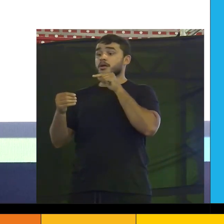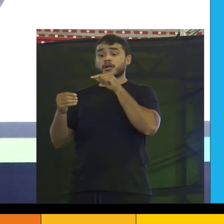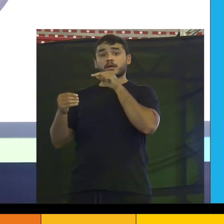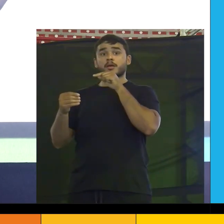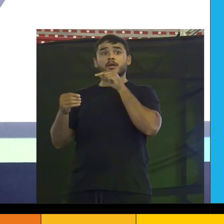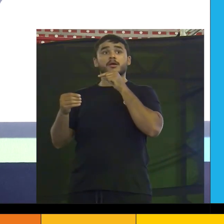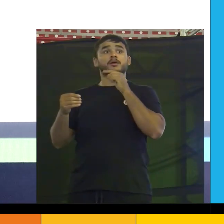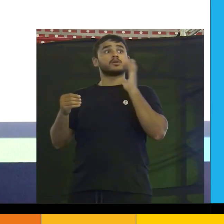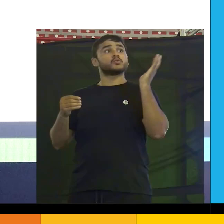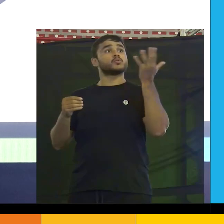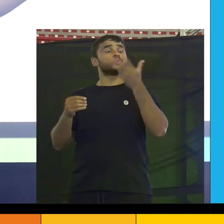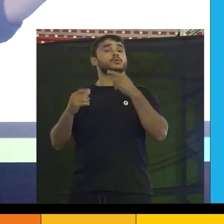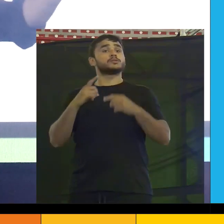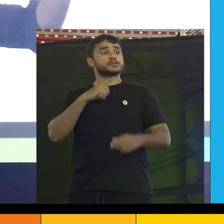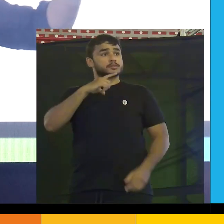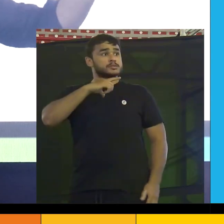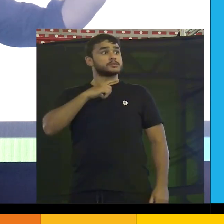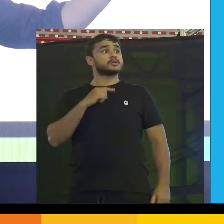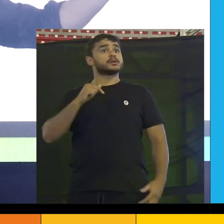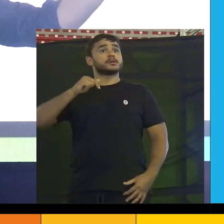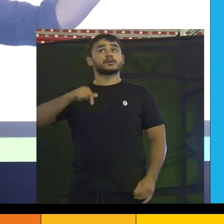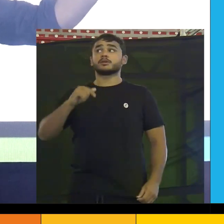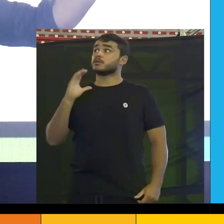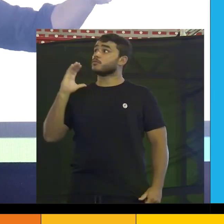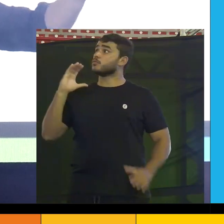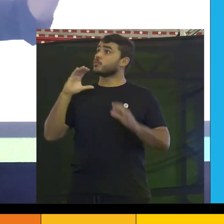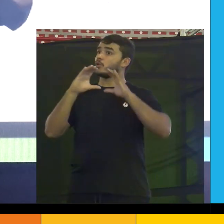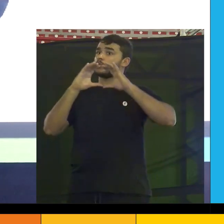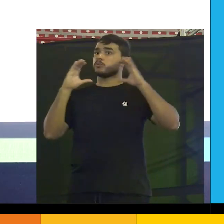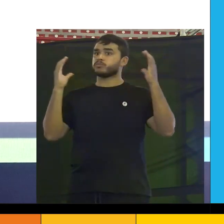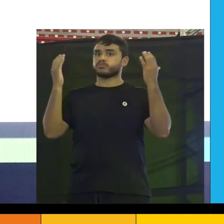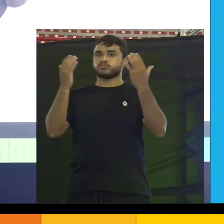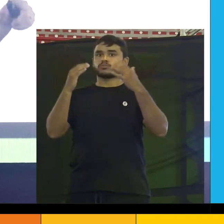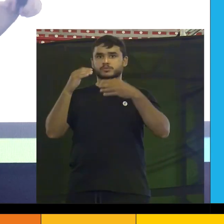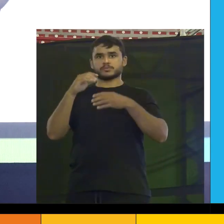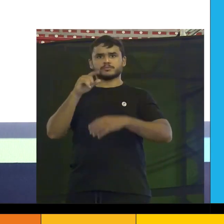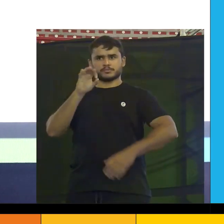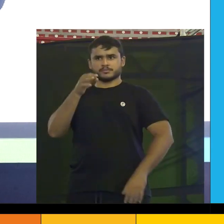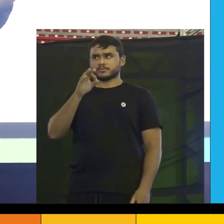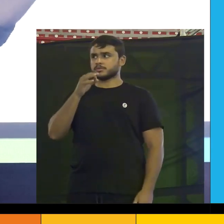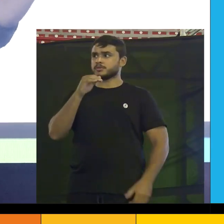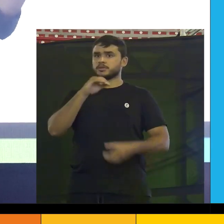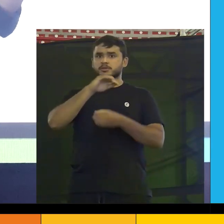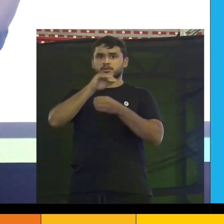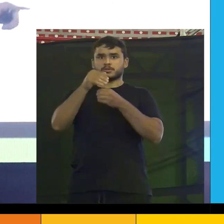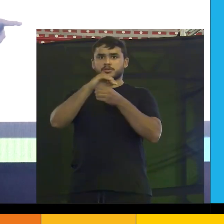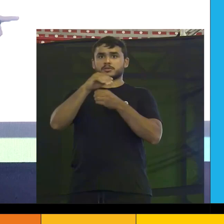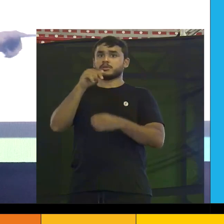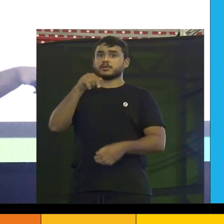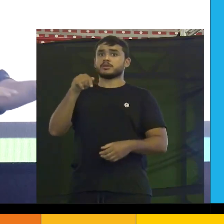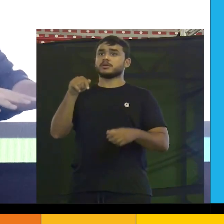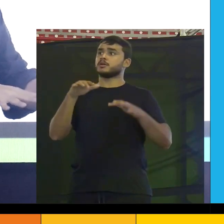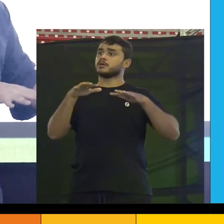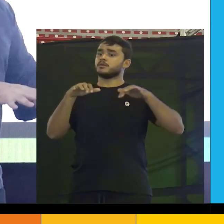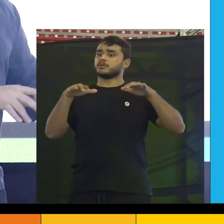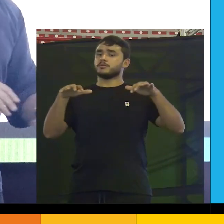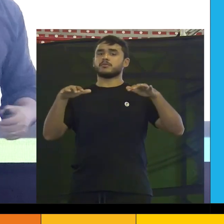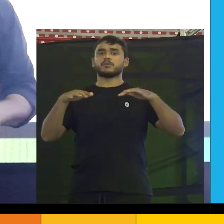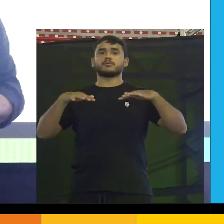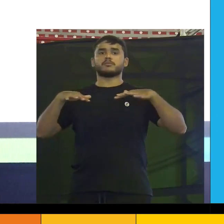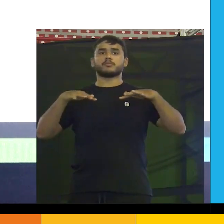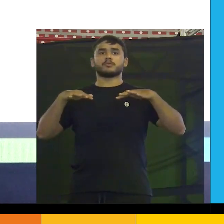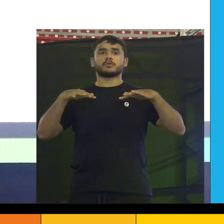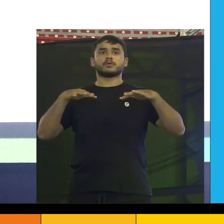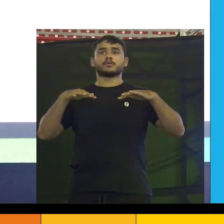esse ginásio aqui, ele é uma estrutura física. E ele possui a sua vibração, que é natural da estrutura. Sim,